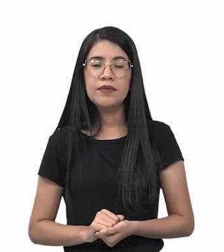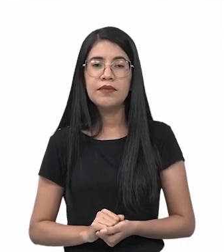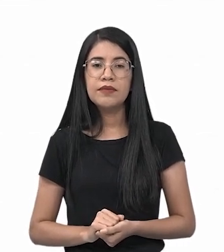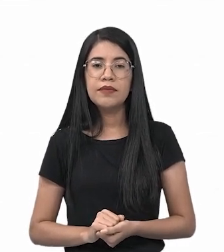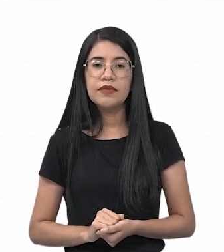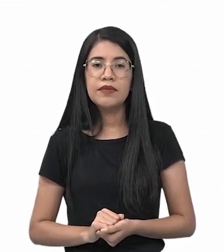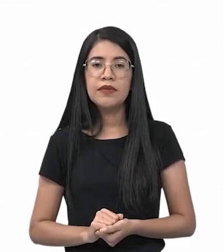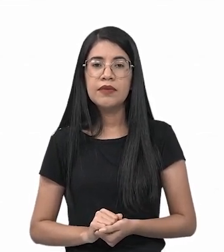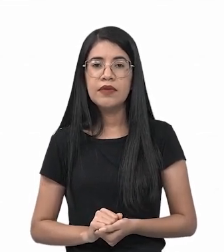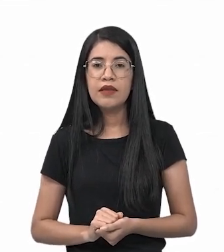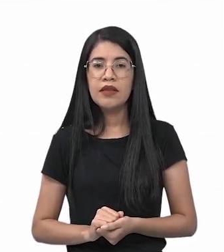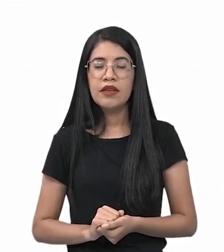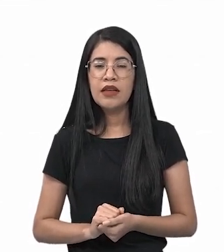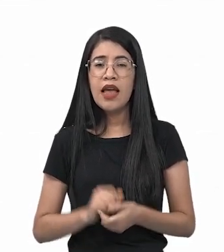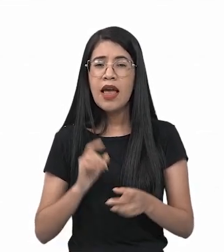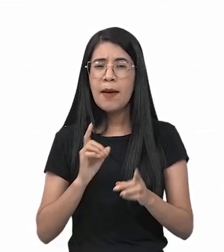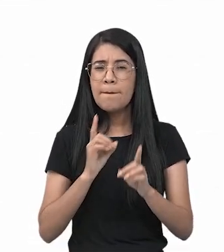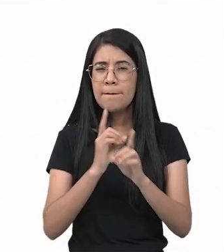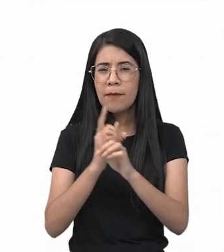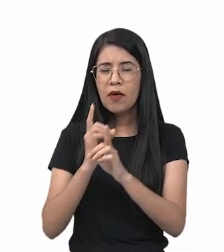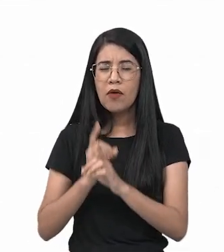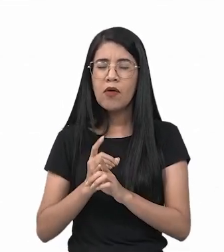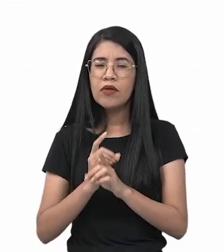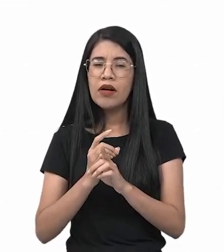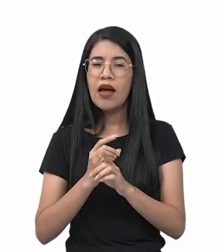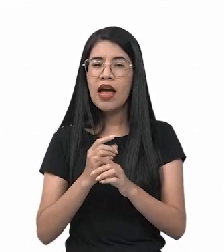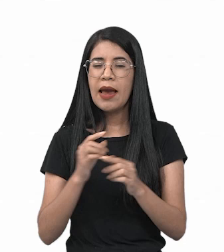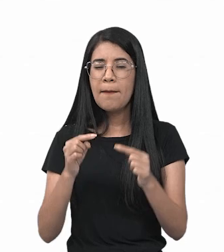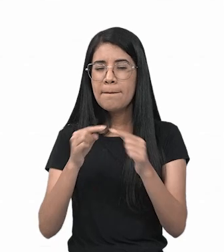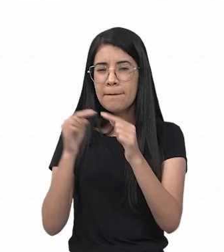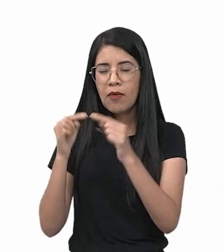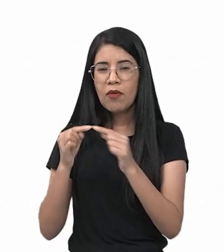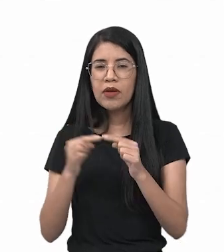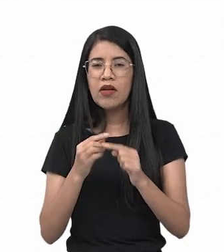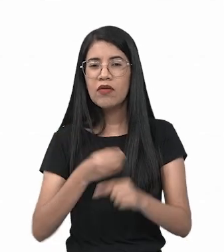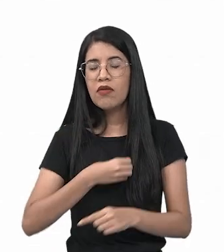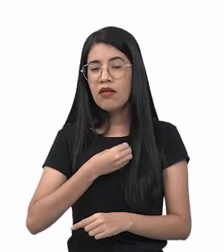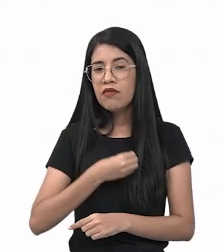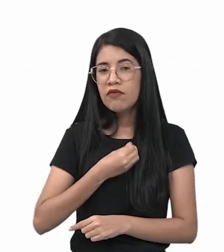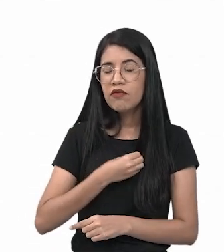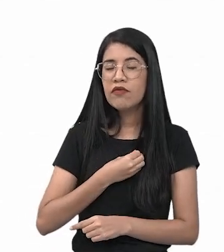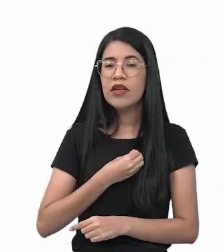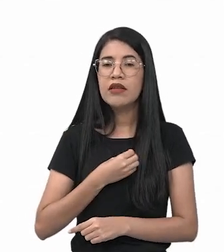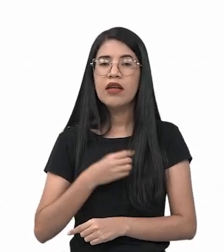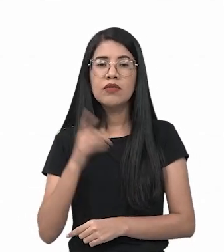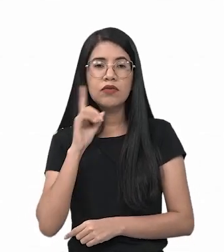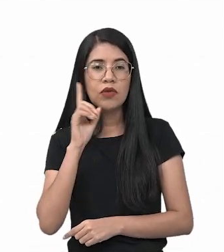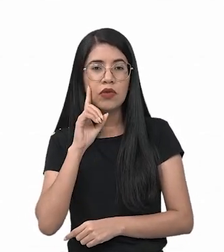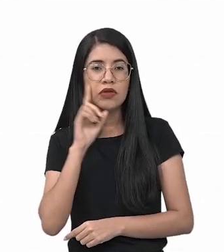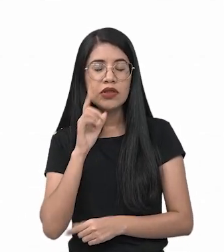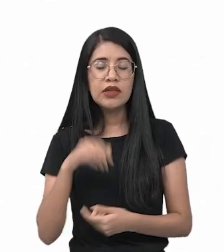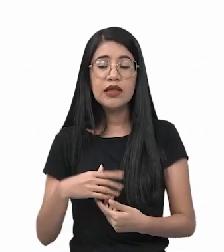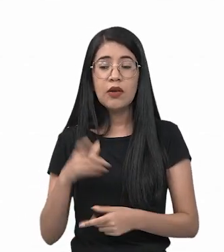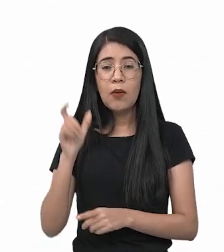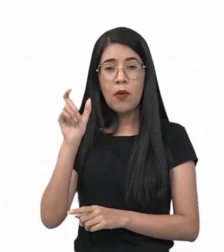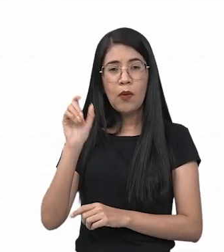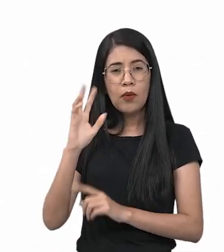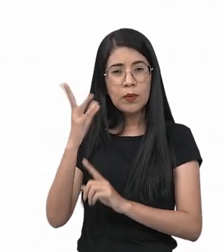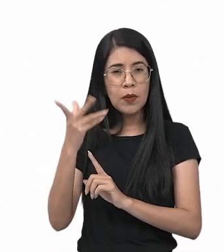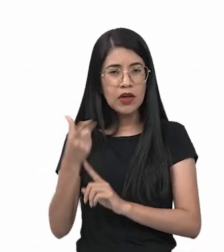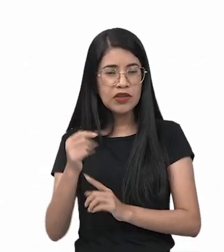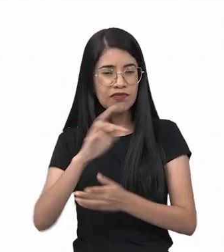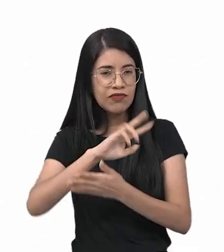A aproximação da arte com a vida cotidiana, ou seja, o artista da pop art ele trazia